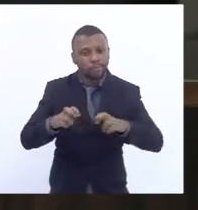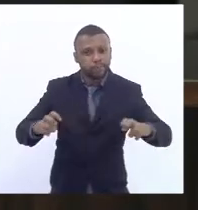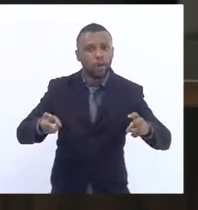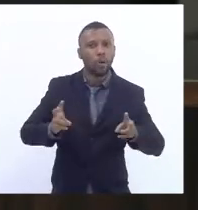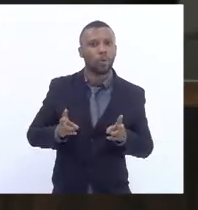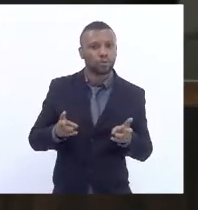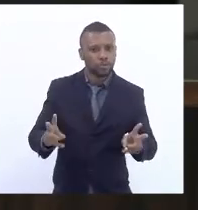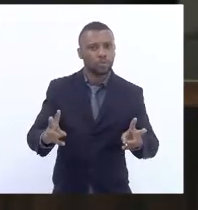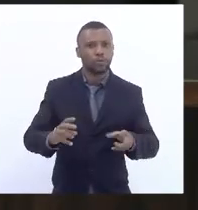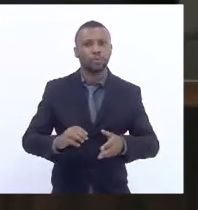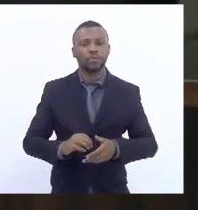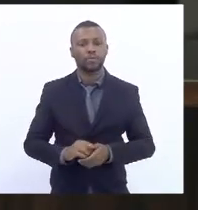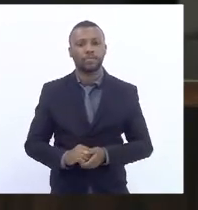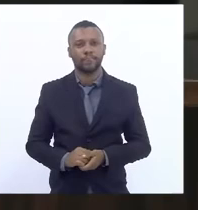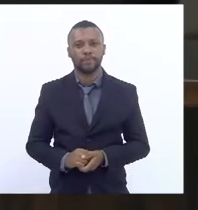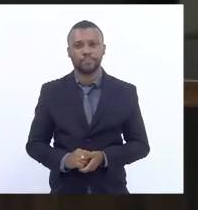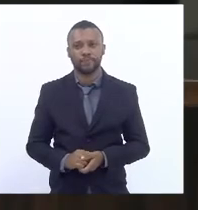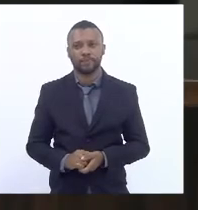estão.